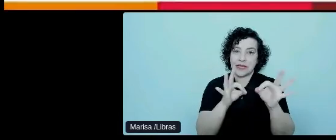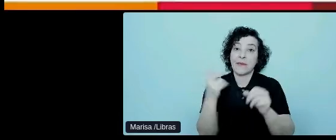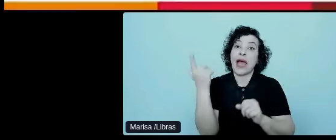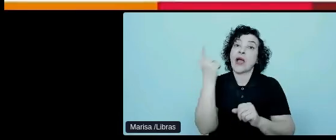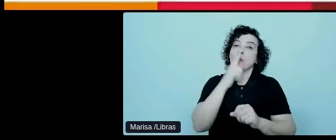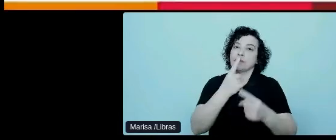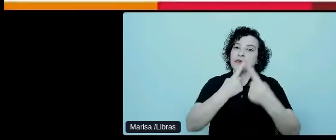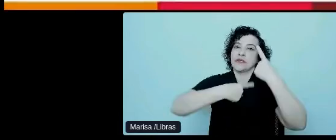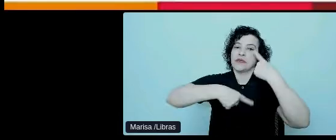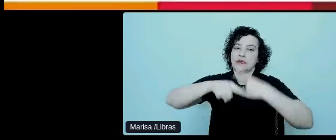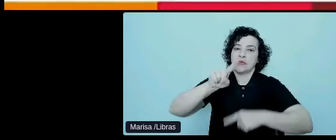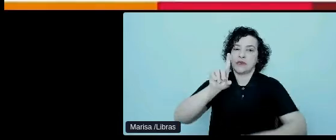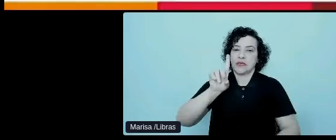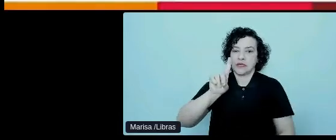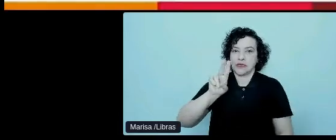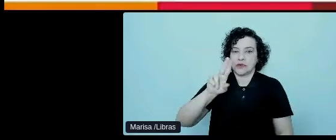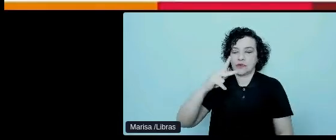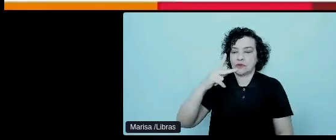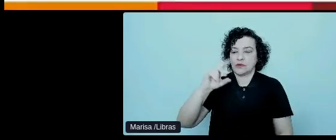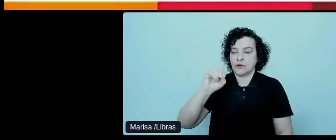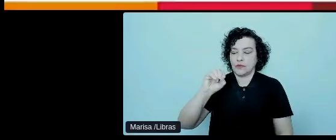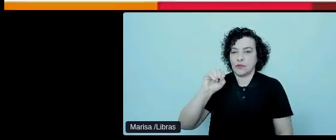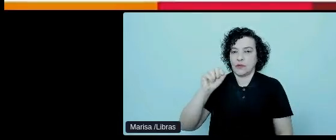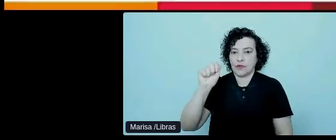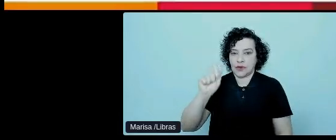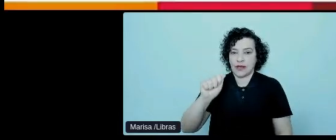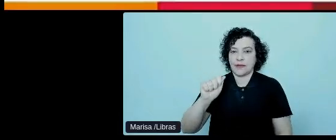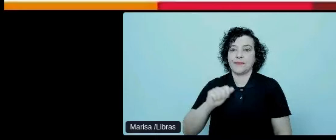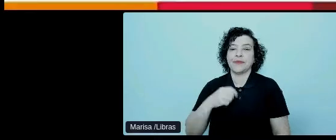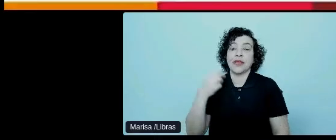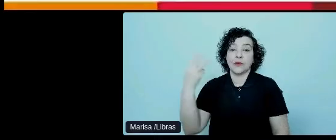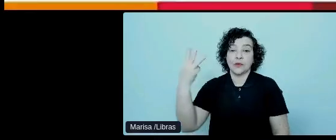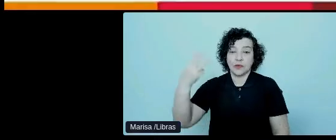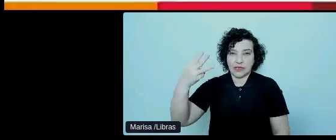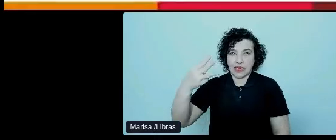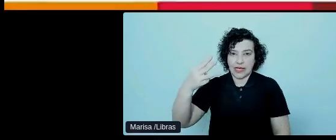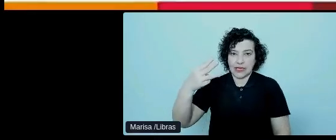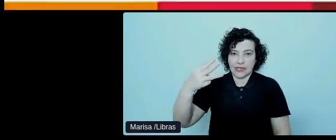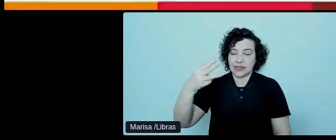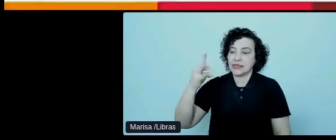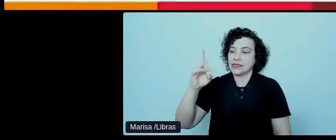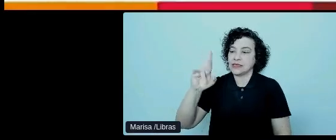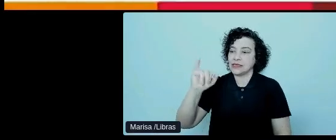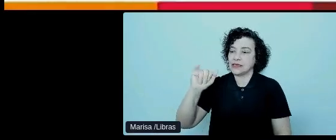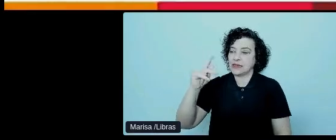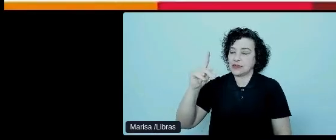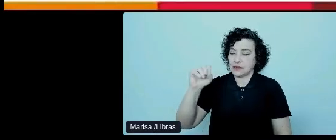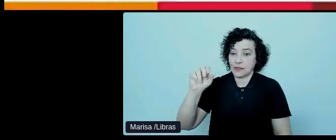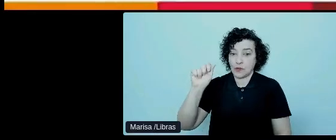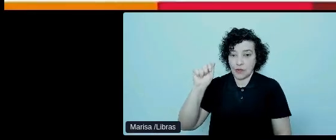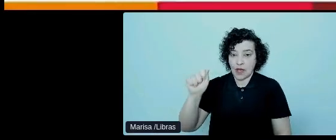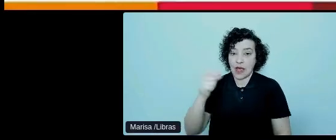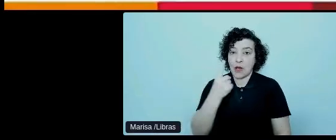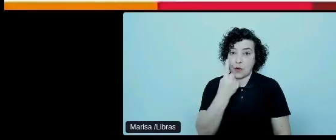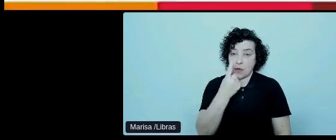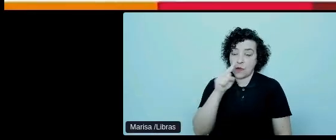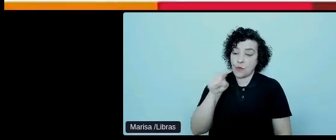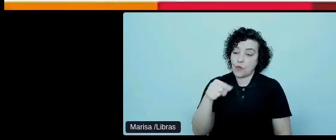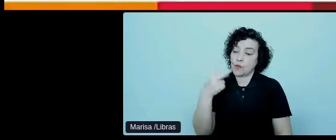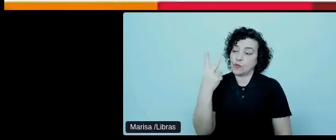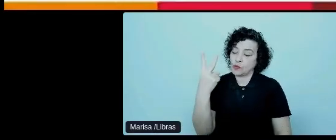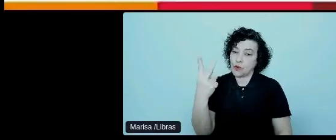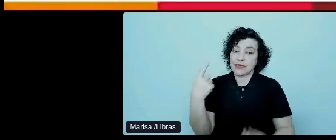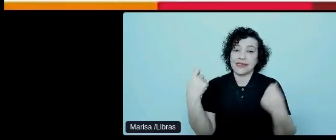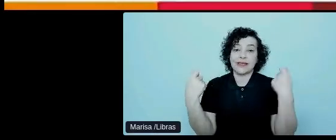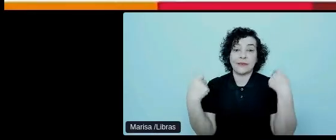E já no triplo A, todos os checkpoints de prioridade 1 e 2, eles precisavam ser